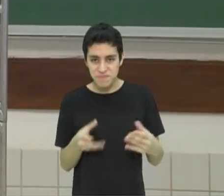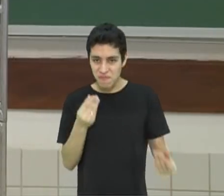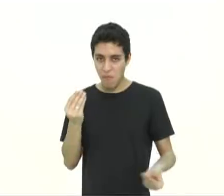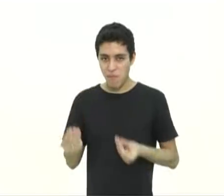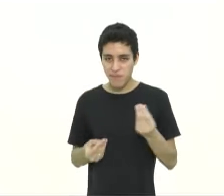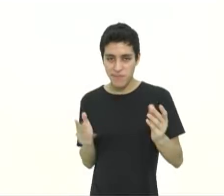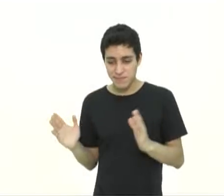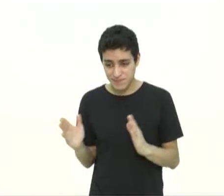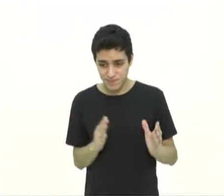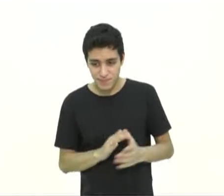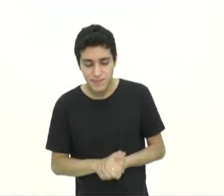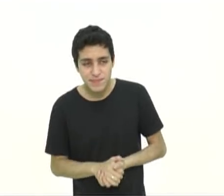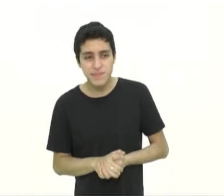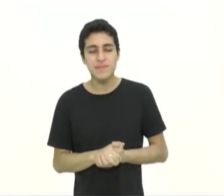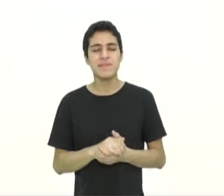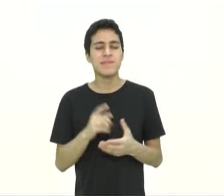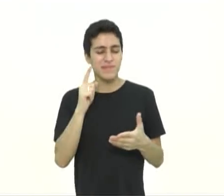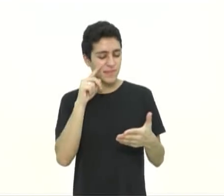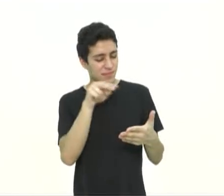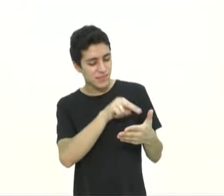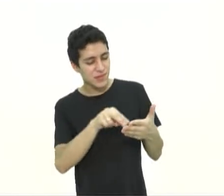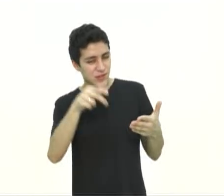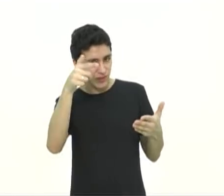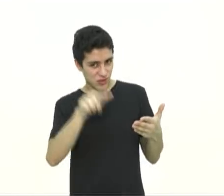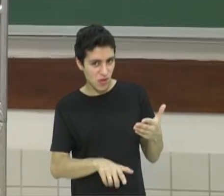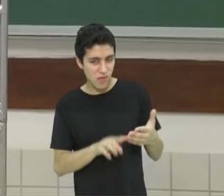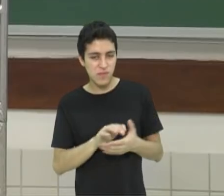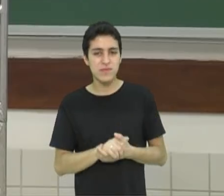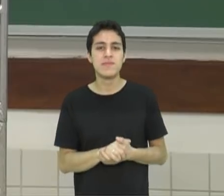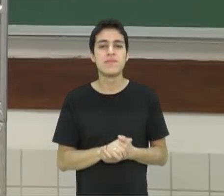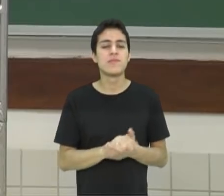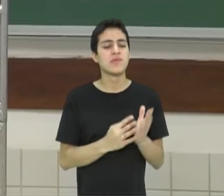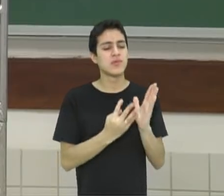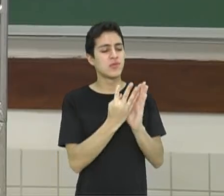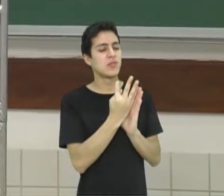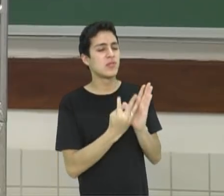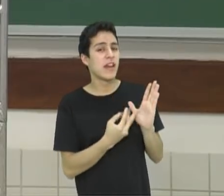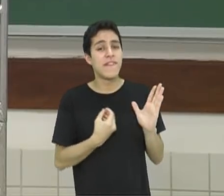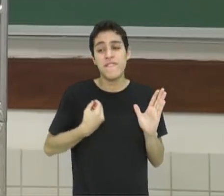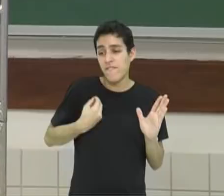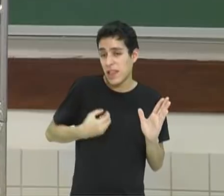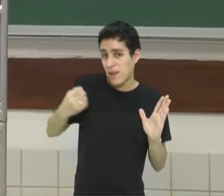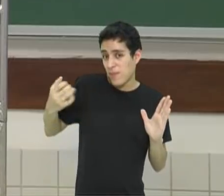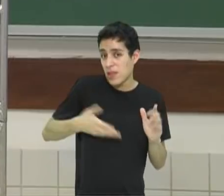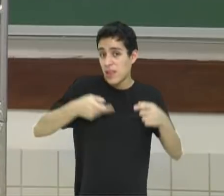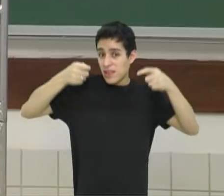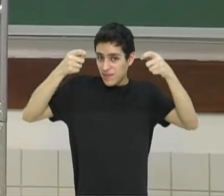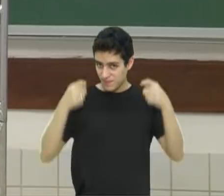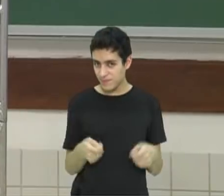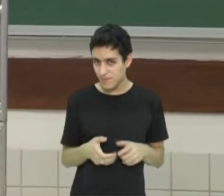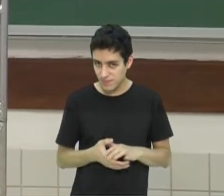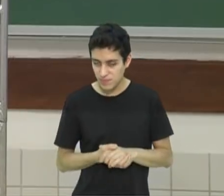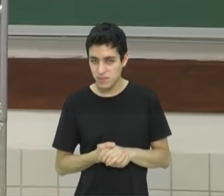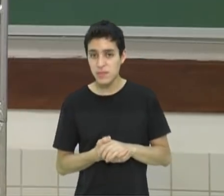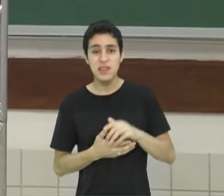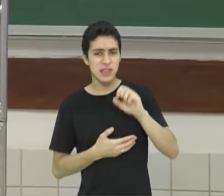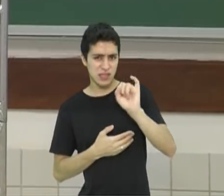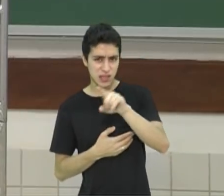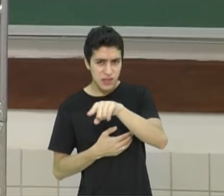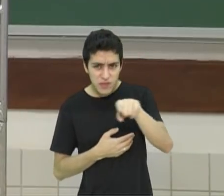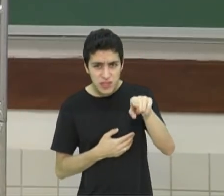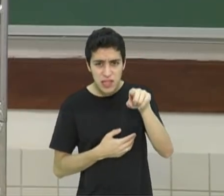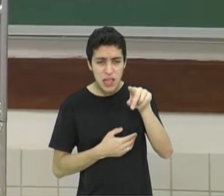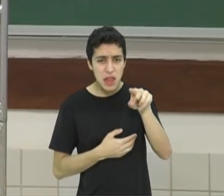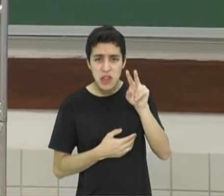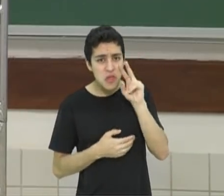Nós vamos ler novamente o texto Exigências da Vida Moderna. Se você está chegando por aqui hoje e não assistiu a aula de